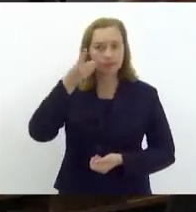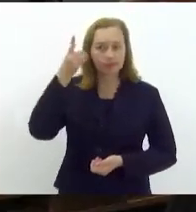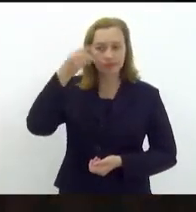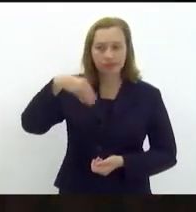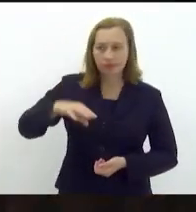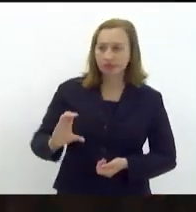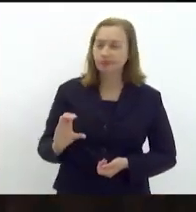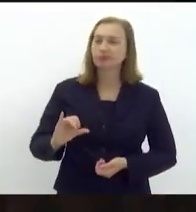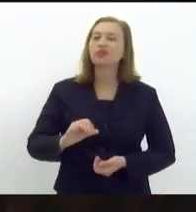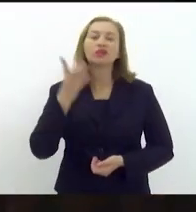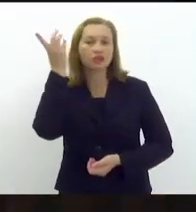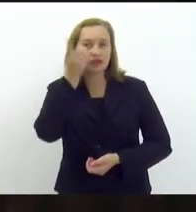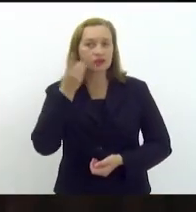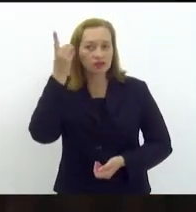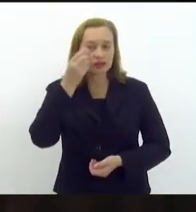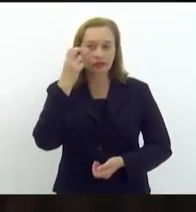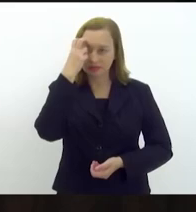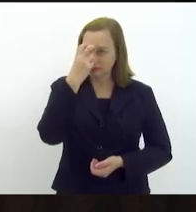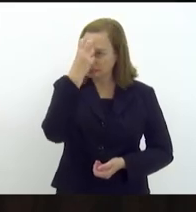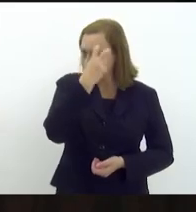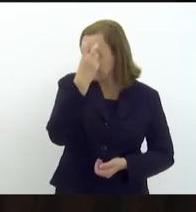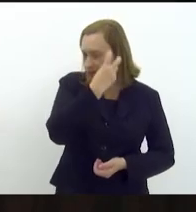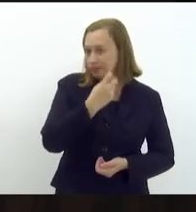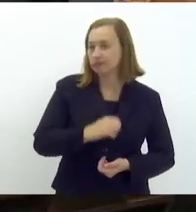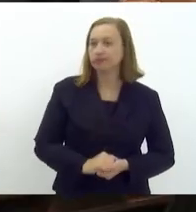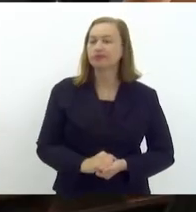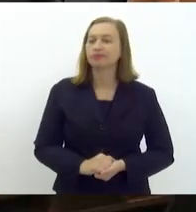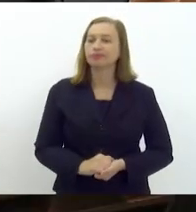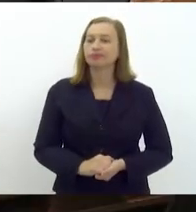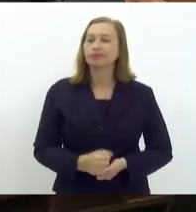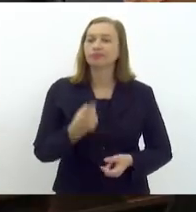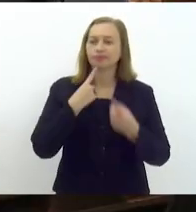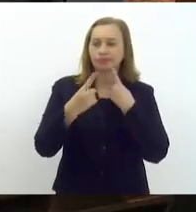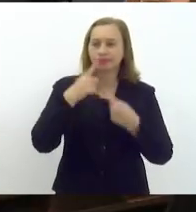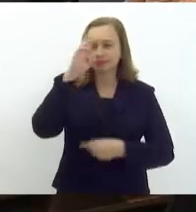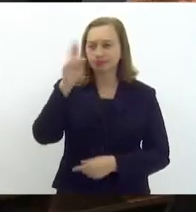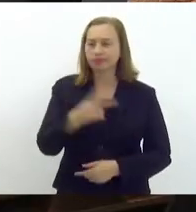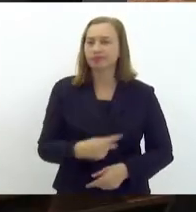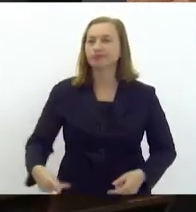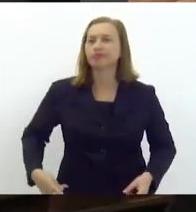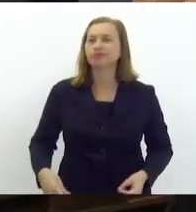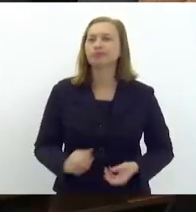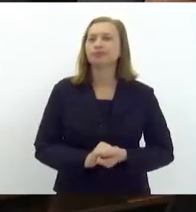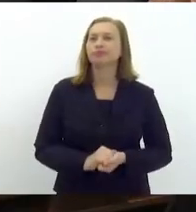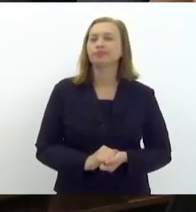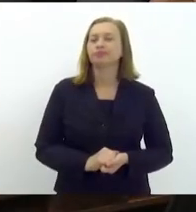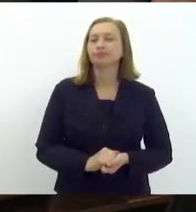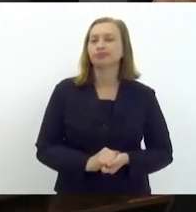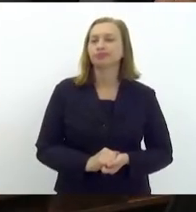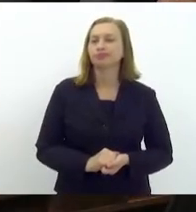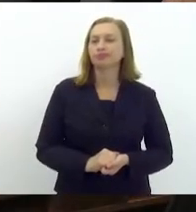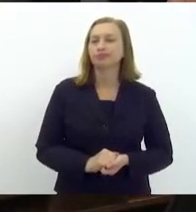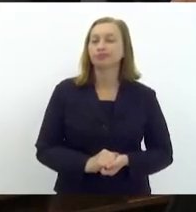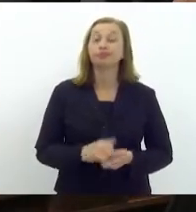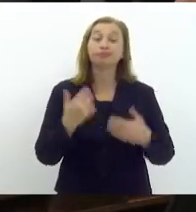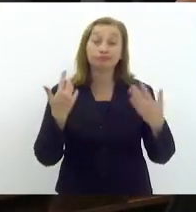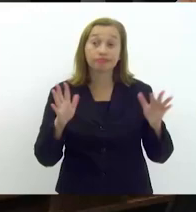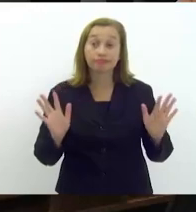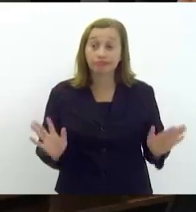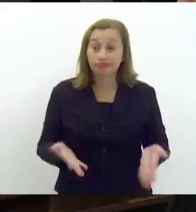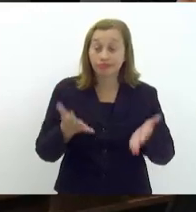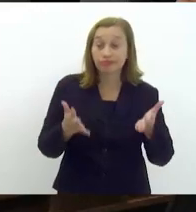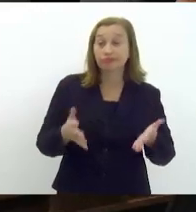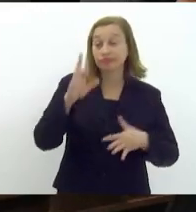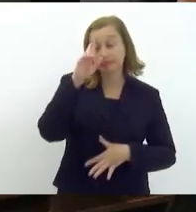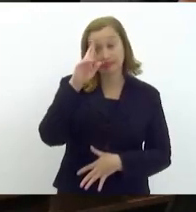deputada Verônica por favor para discutir presidente Presidente saudar que é iniciativa de